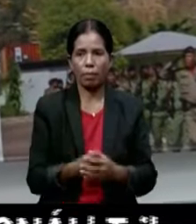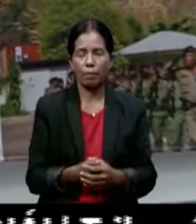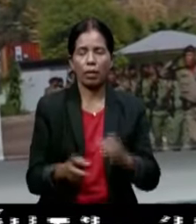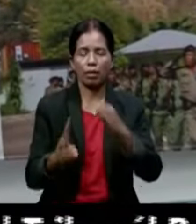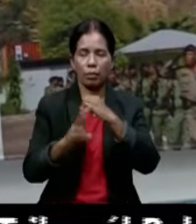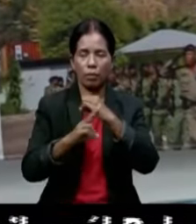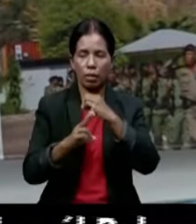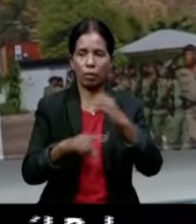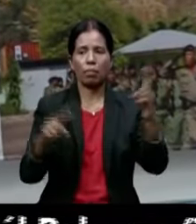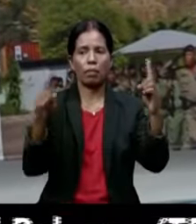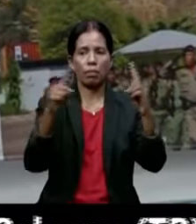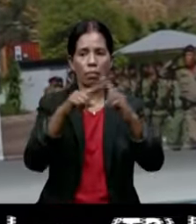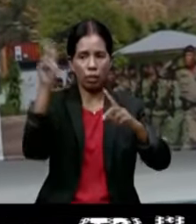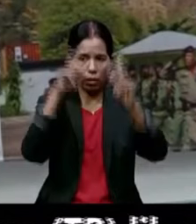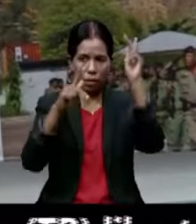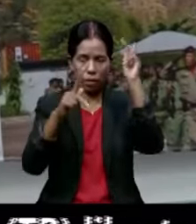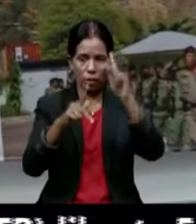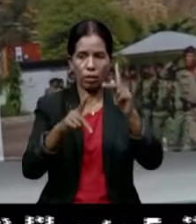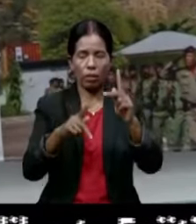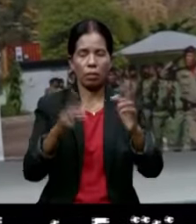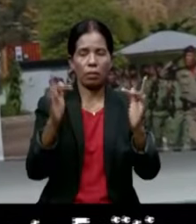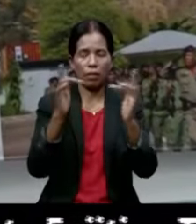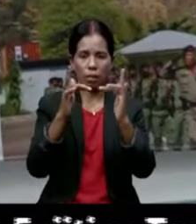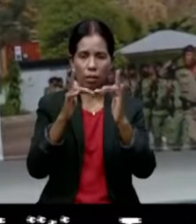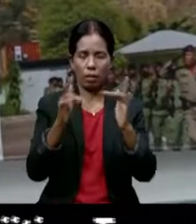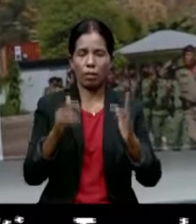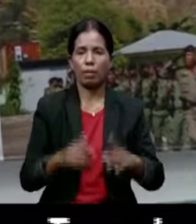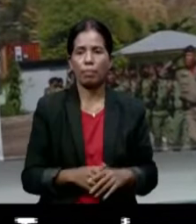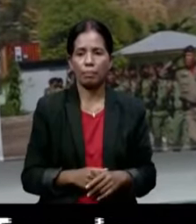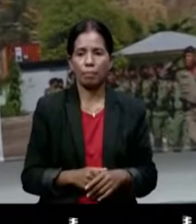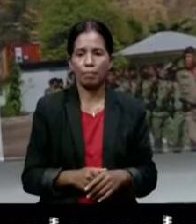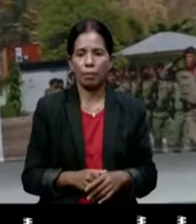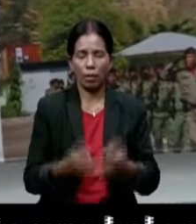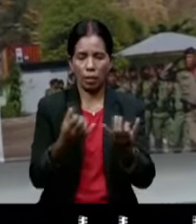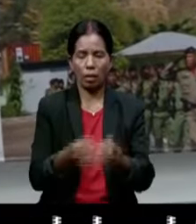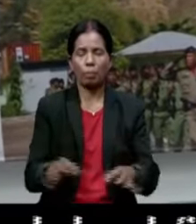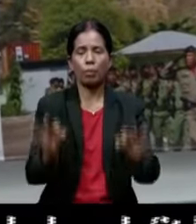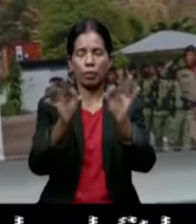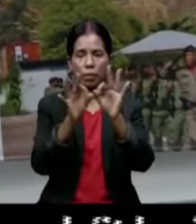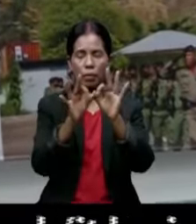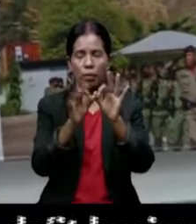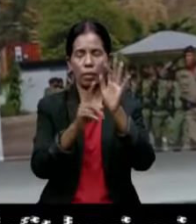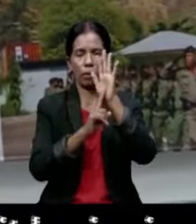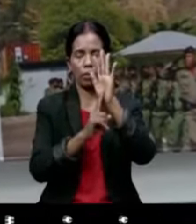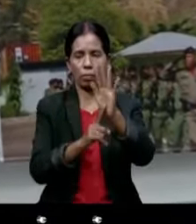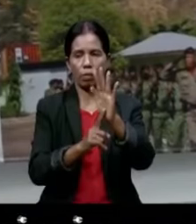vítima para caso skimming online. Ele é importante a tu hatova